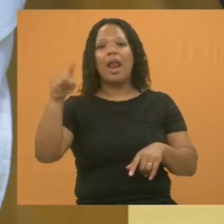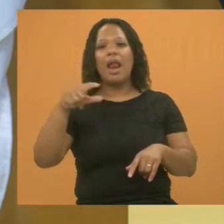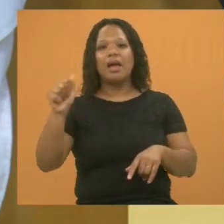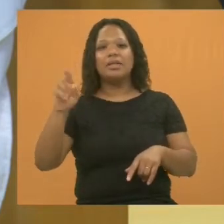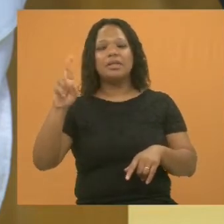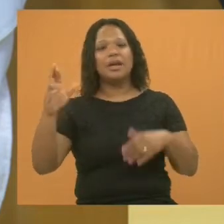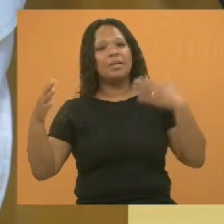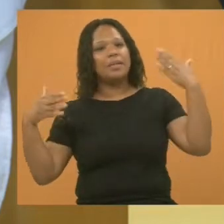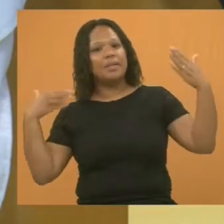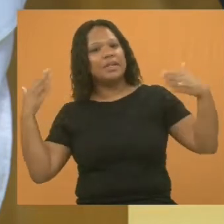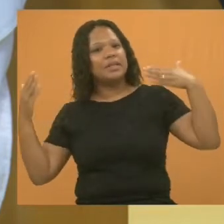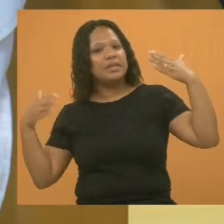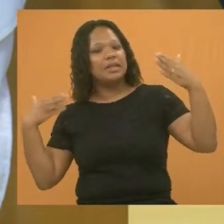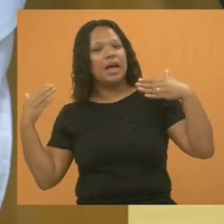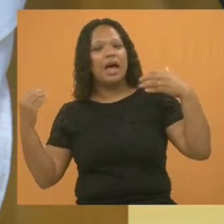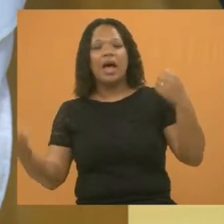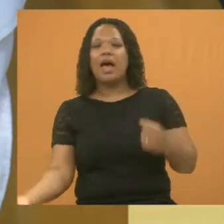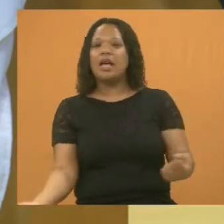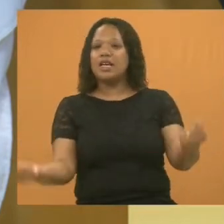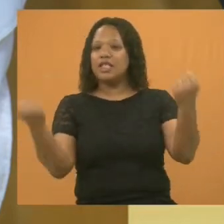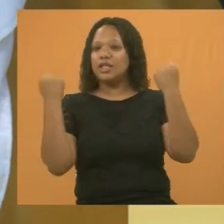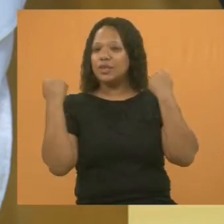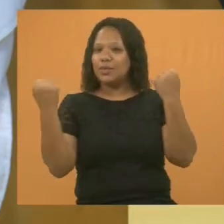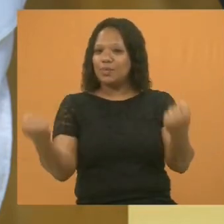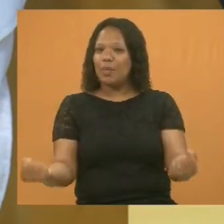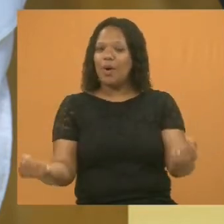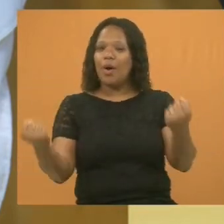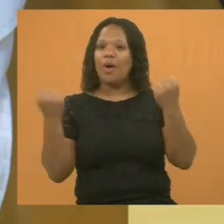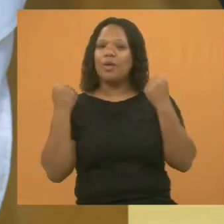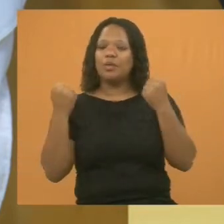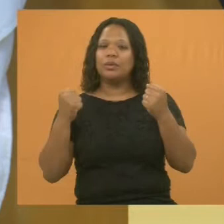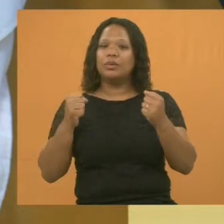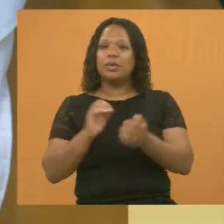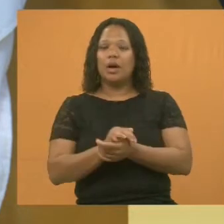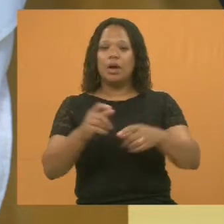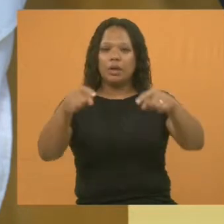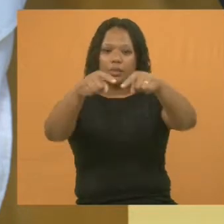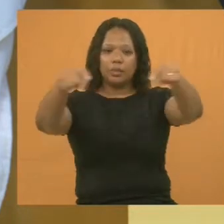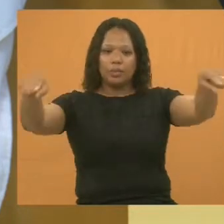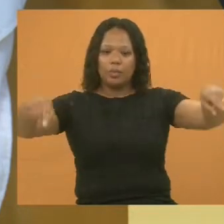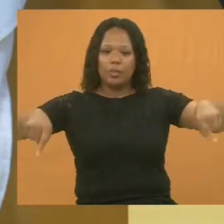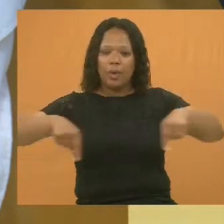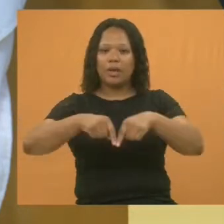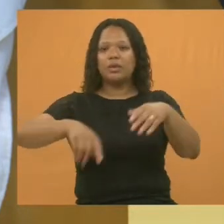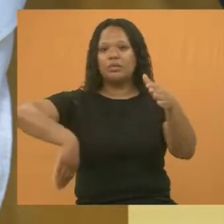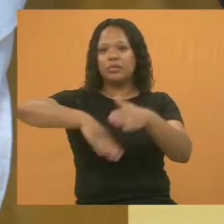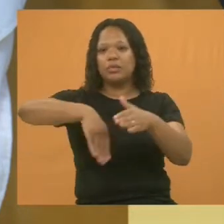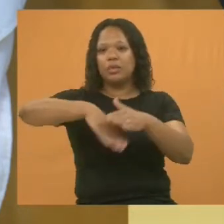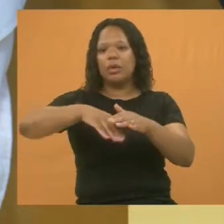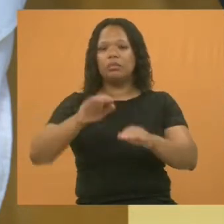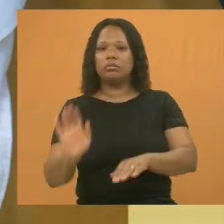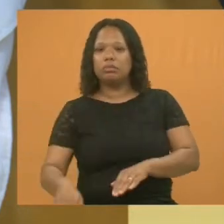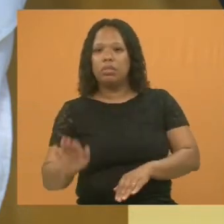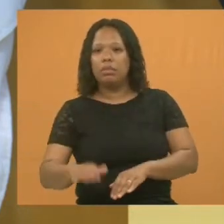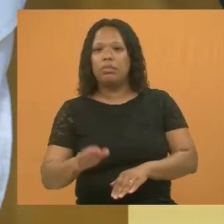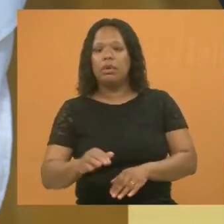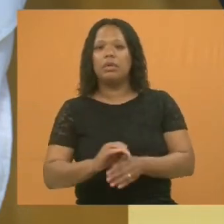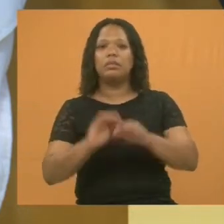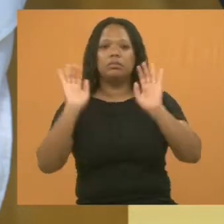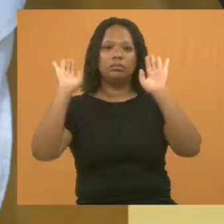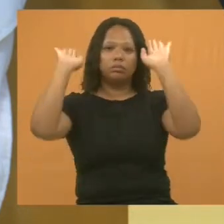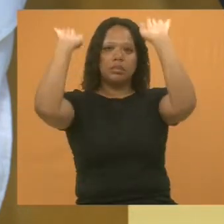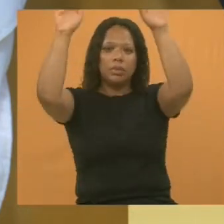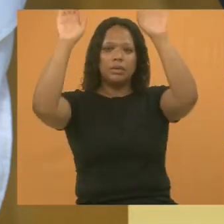comunitário. Práticas esportivas são o sistema de campos de esportes e quadras. As disputas esportivas são as